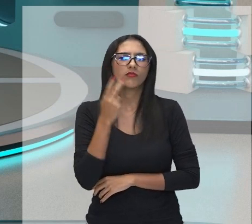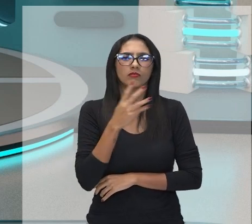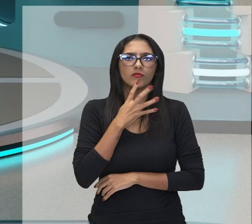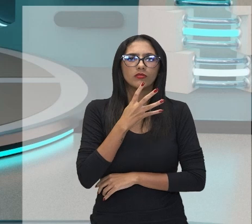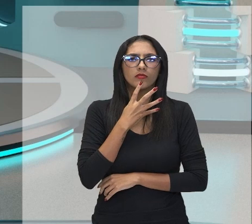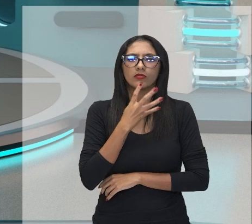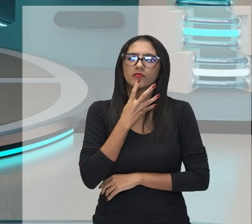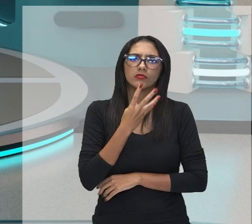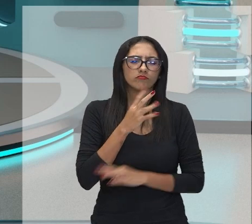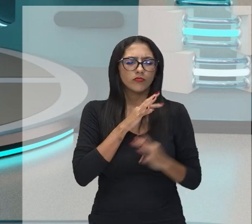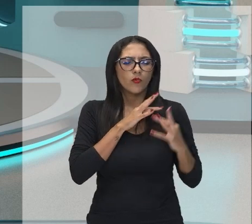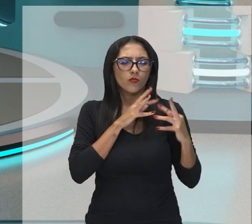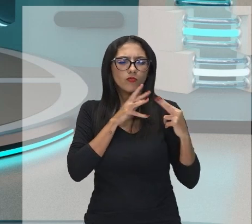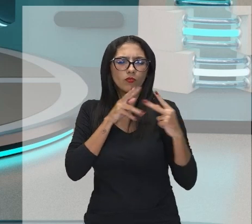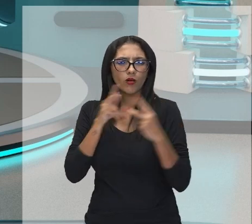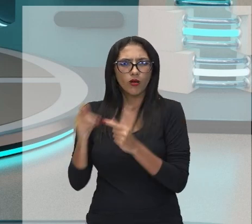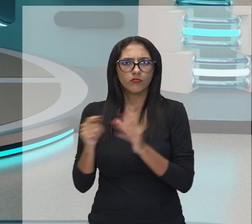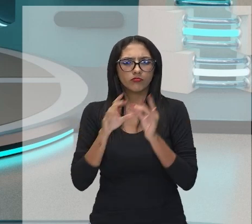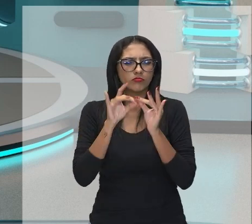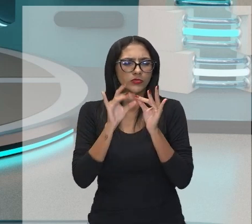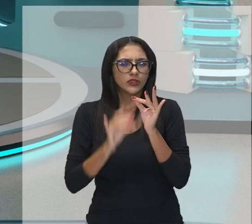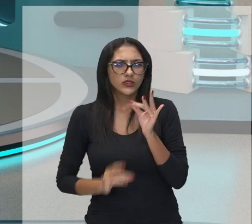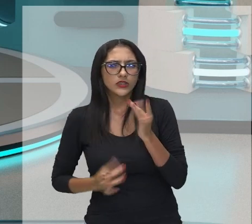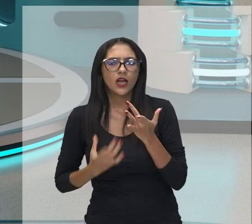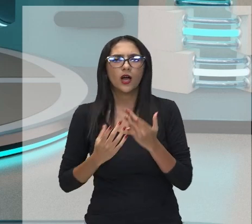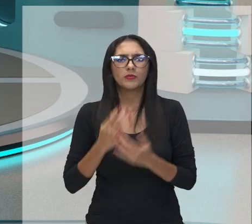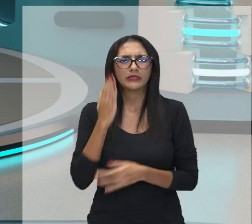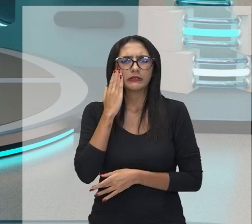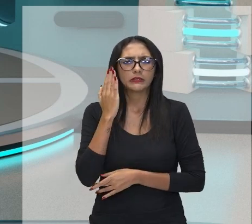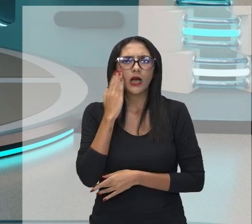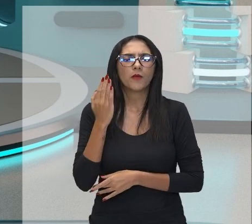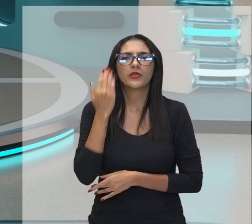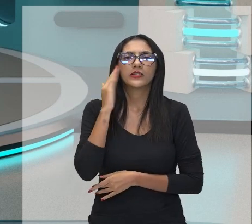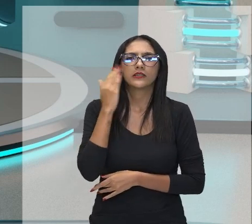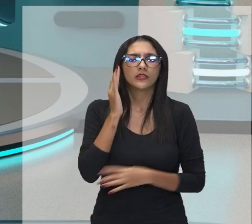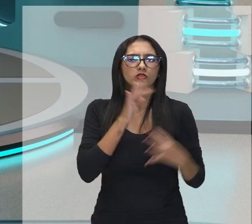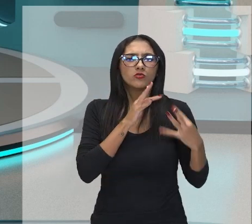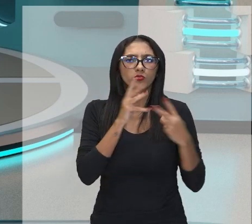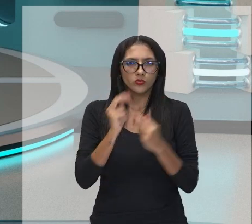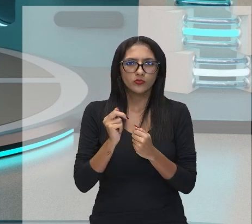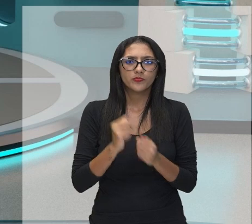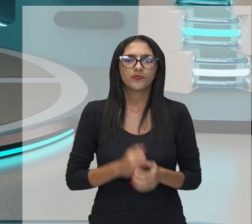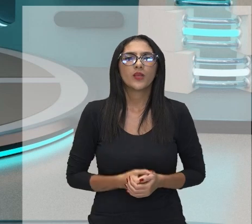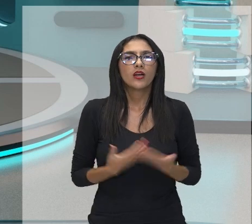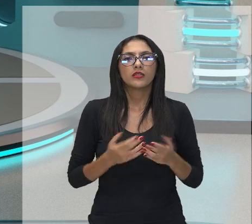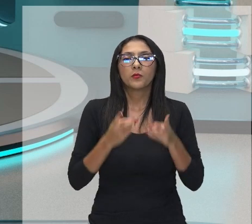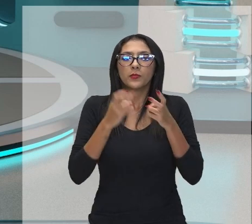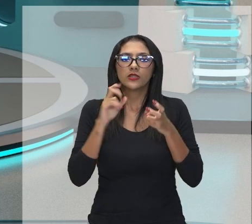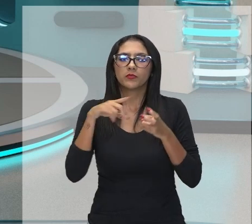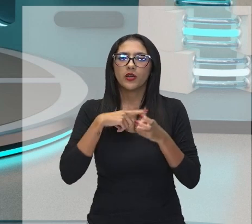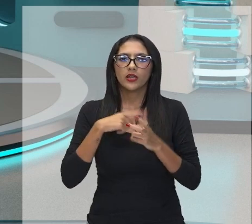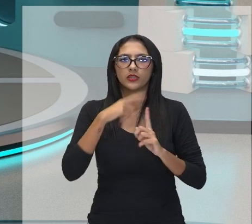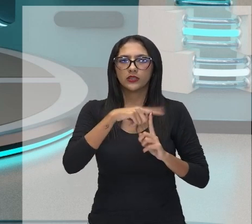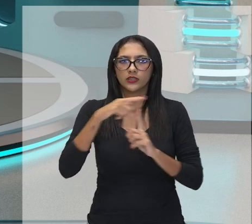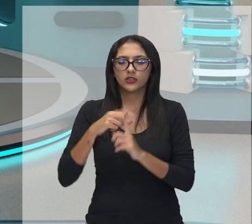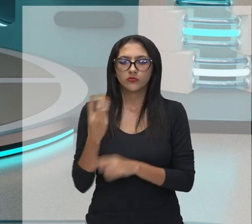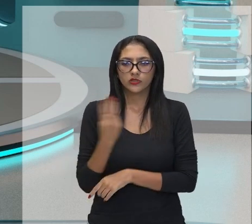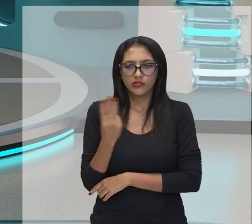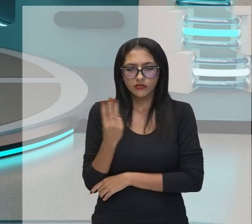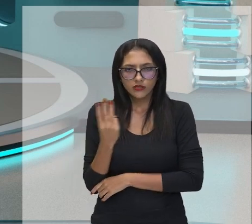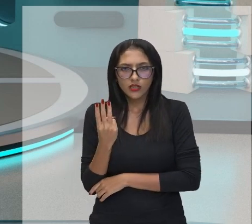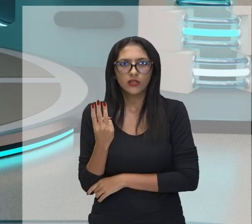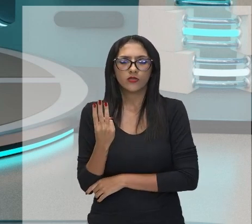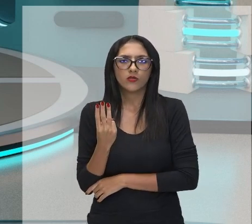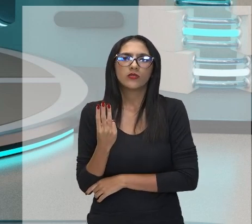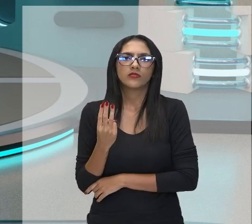sentindo naquele momento, ele sabe o que o personagem tem vontade de fazer. Então observe que esse tipo de discurso indireto livre revela para